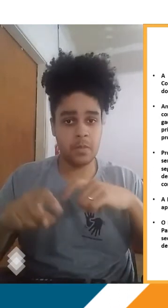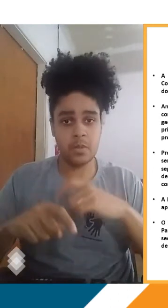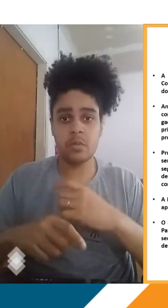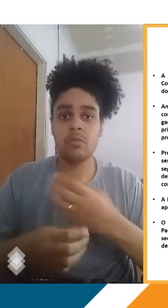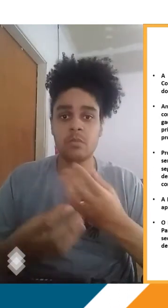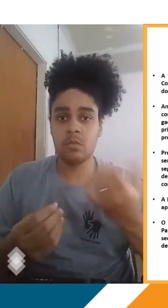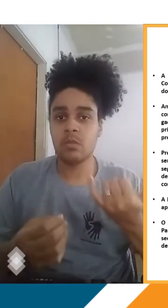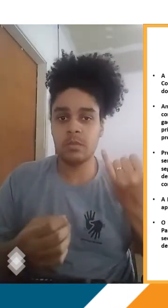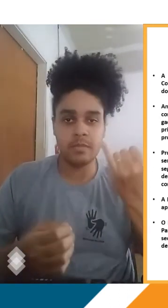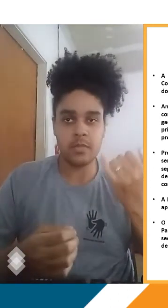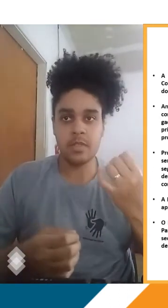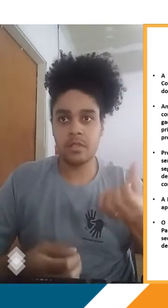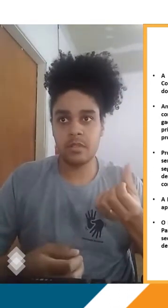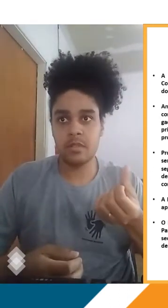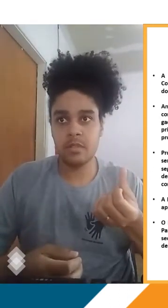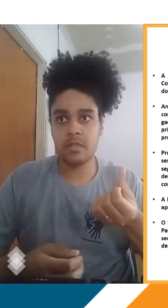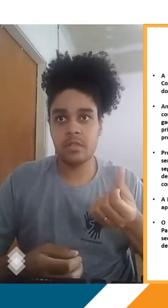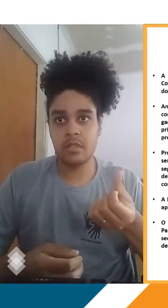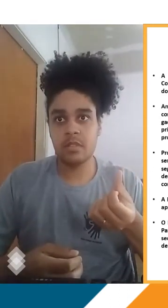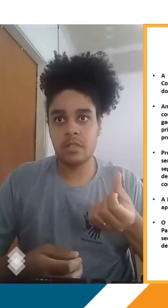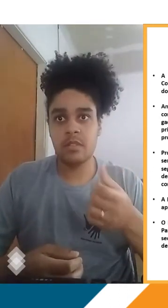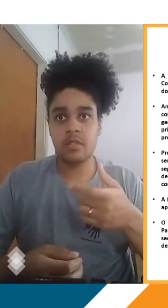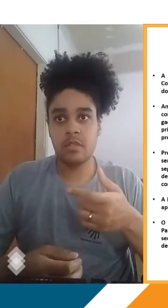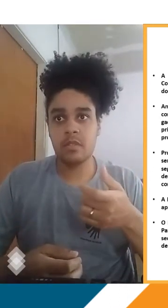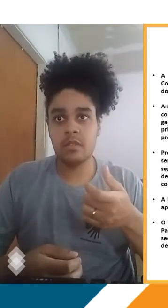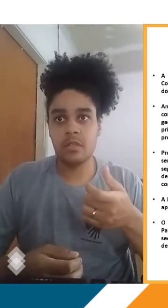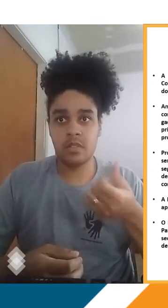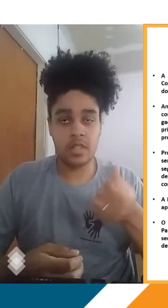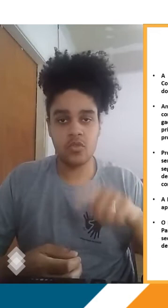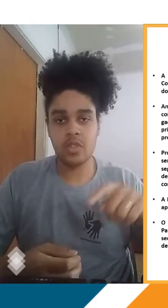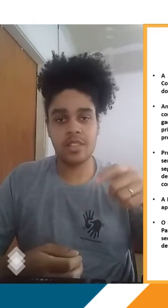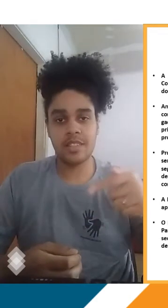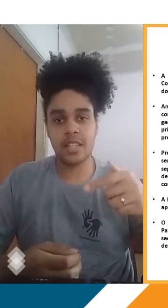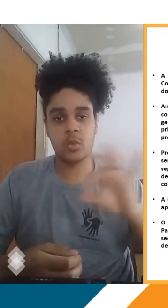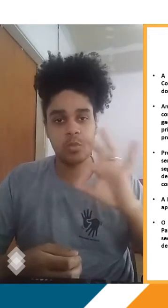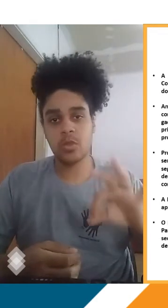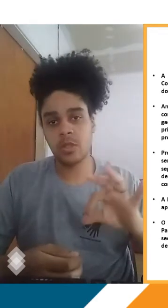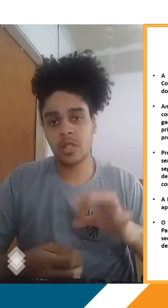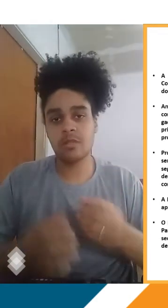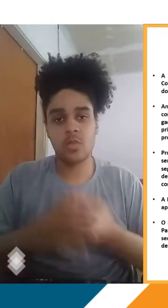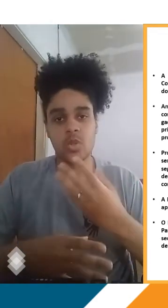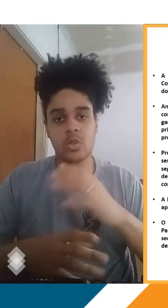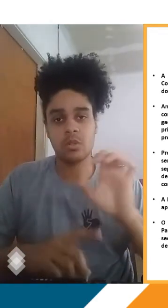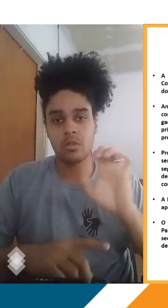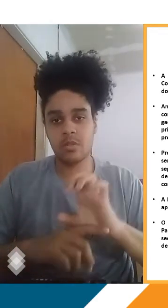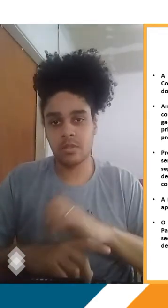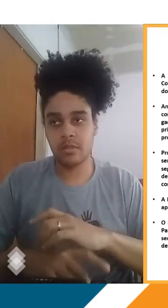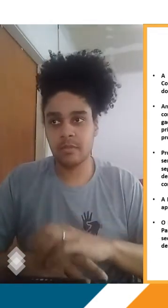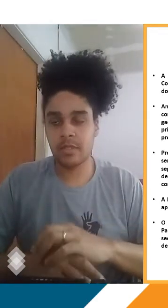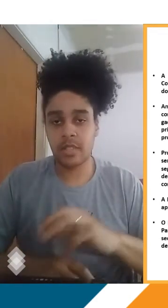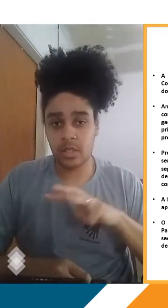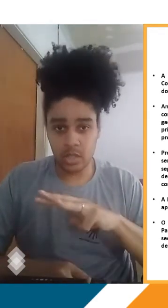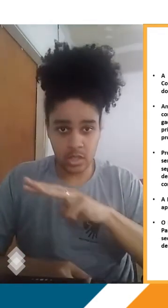que concentra na região 6,7% produzido pelo estado. A região tem o município de